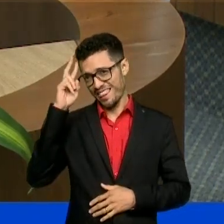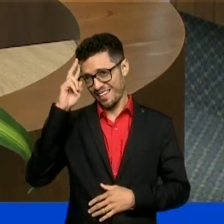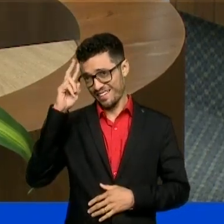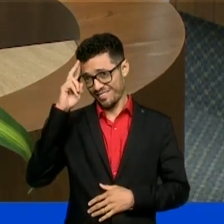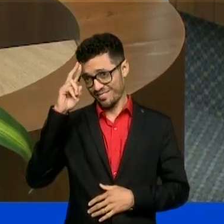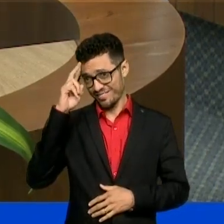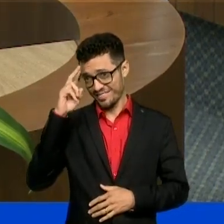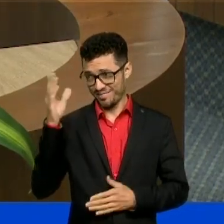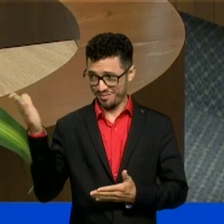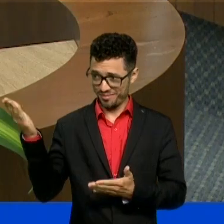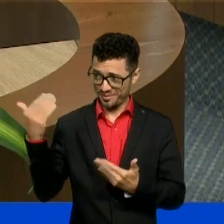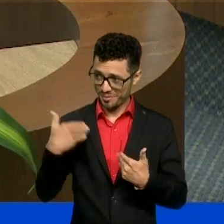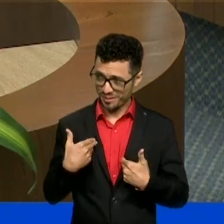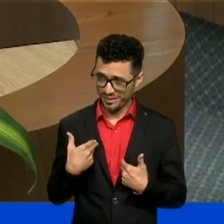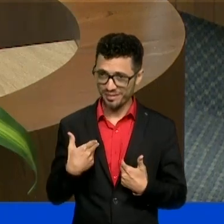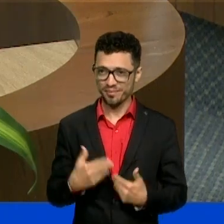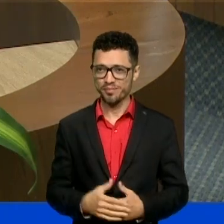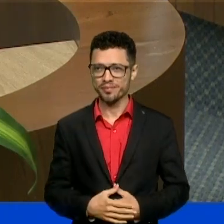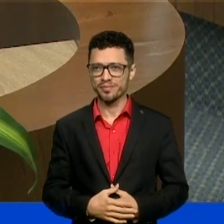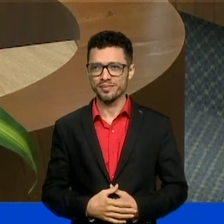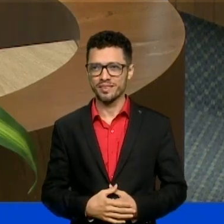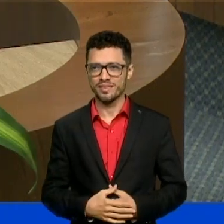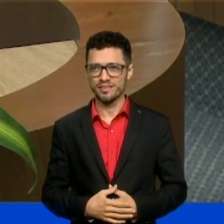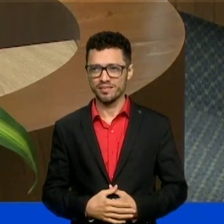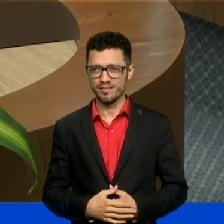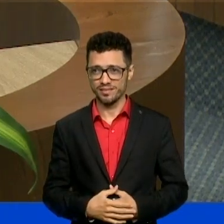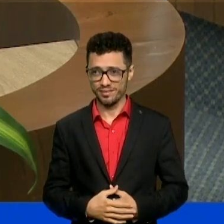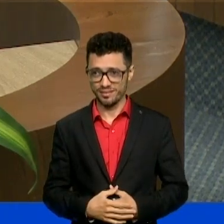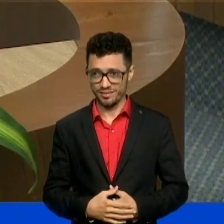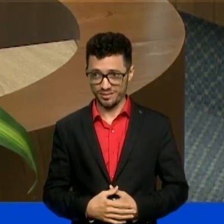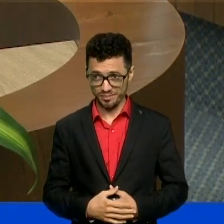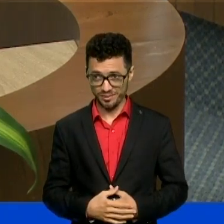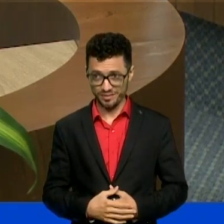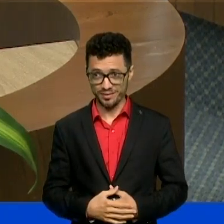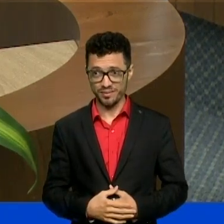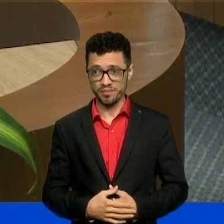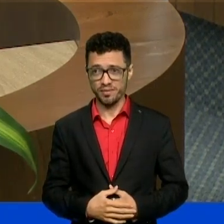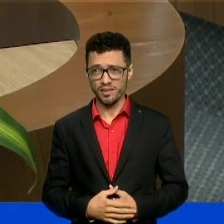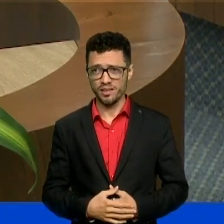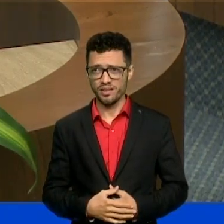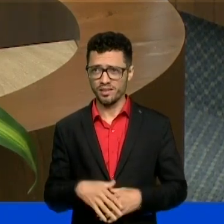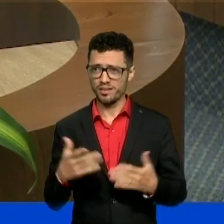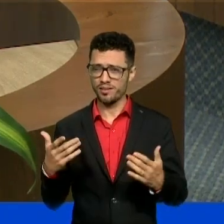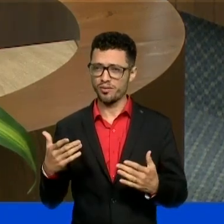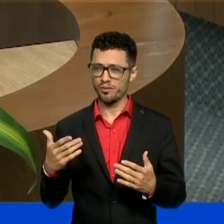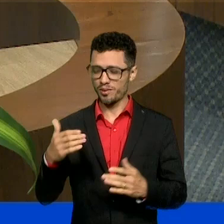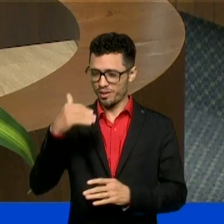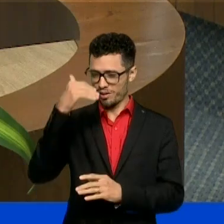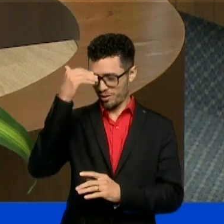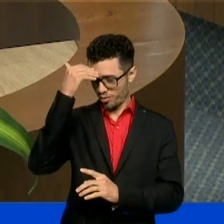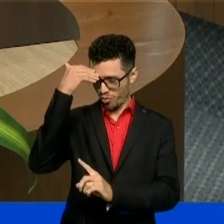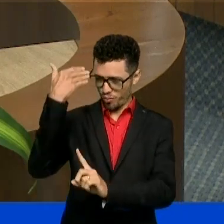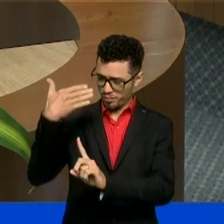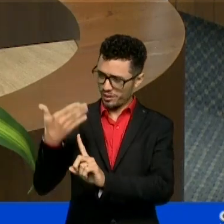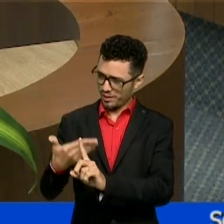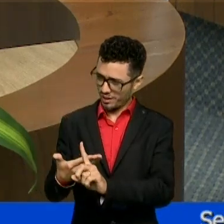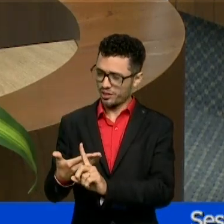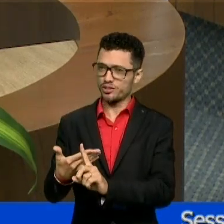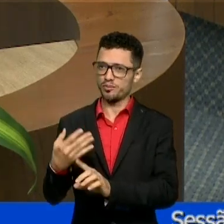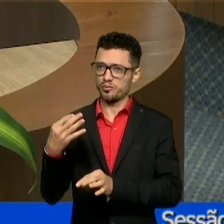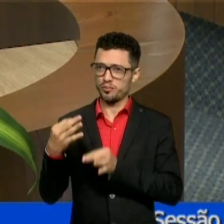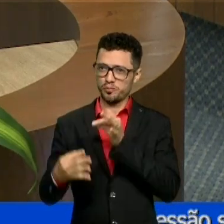Mas, gente, é uma homenagem justíssima. Parabenizo o deputado